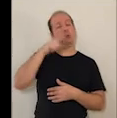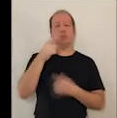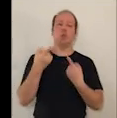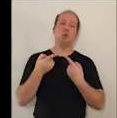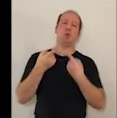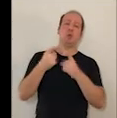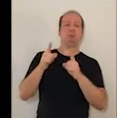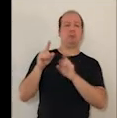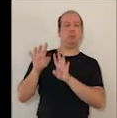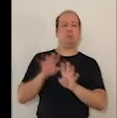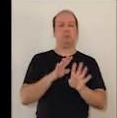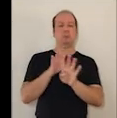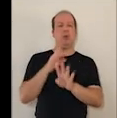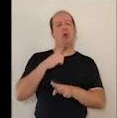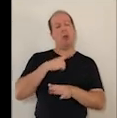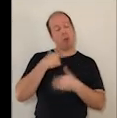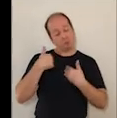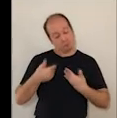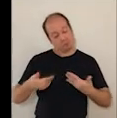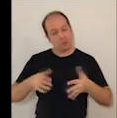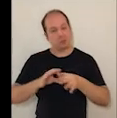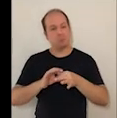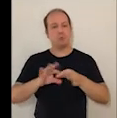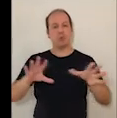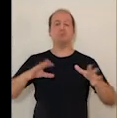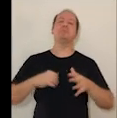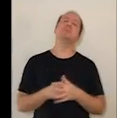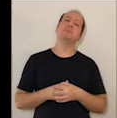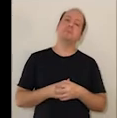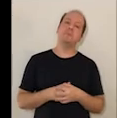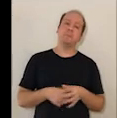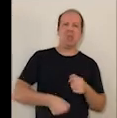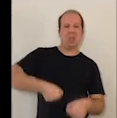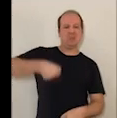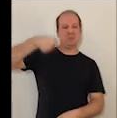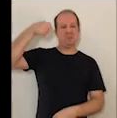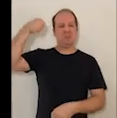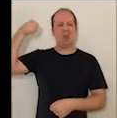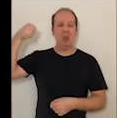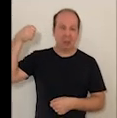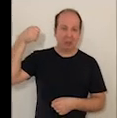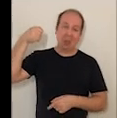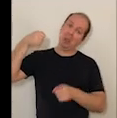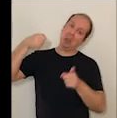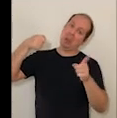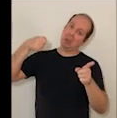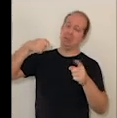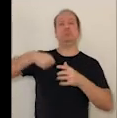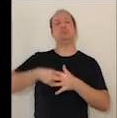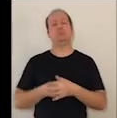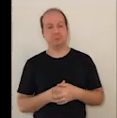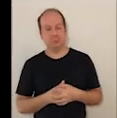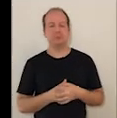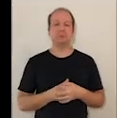Veneza. Ao seu dispor. Brandindo a espada, e essa senhora também.